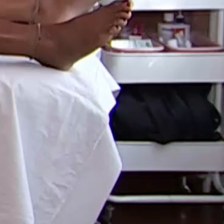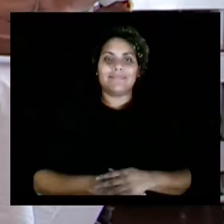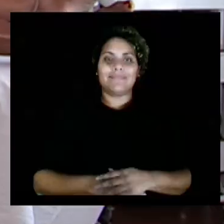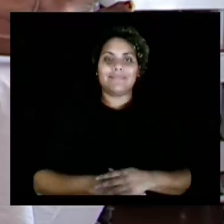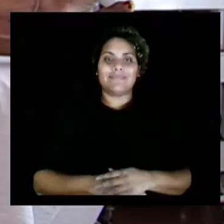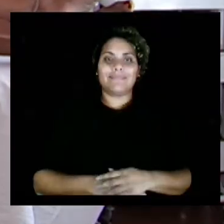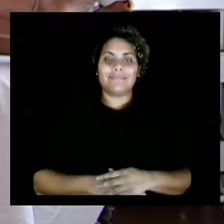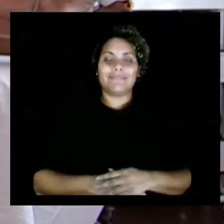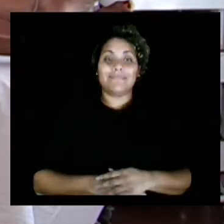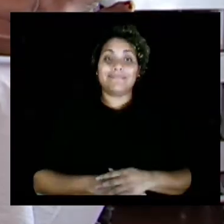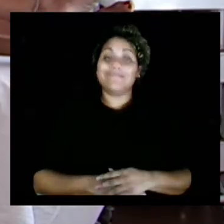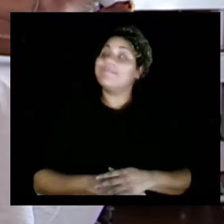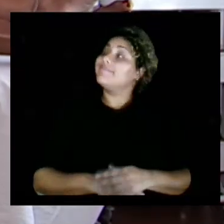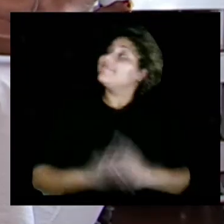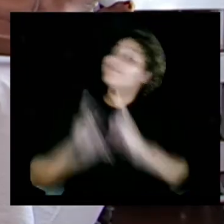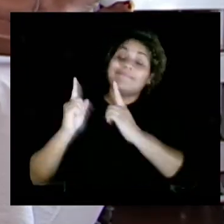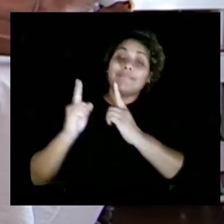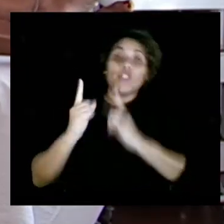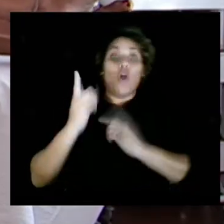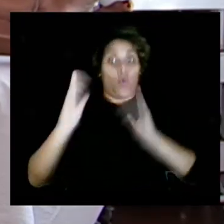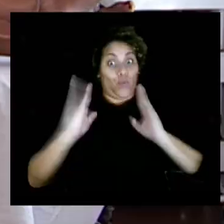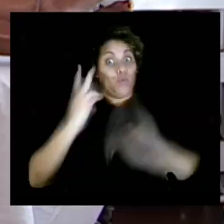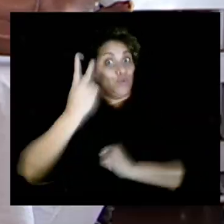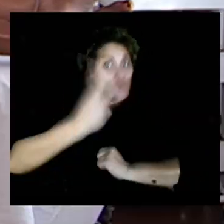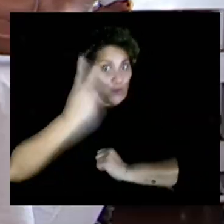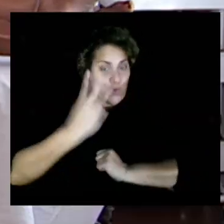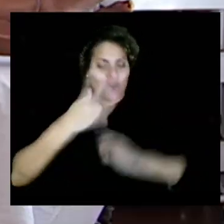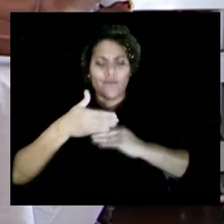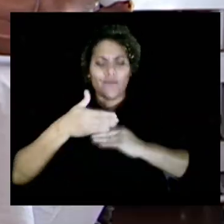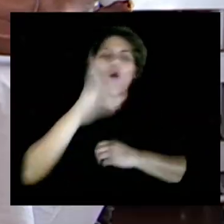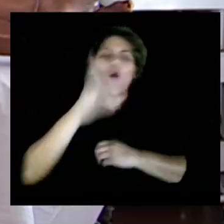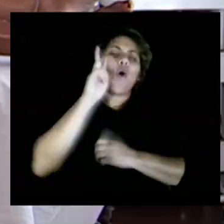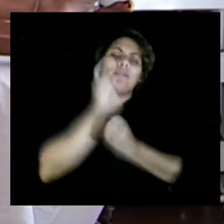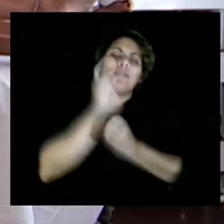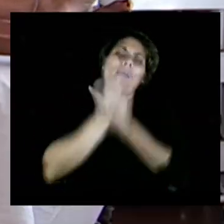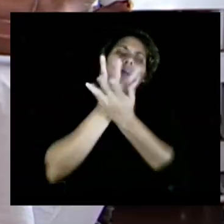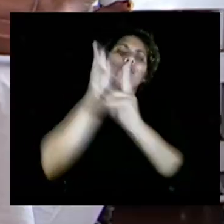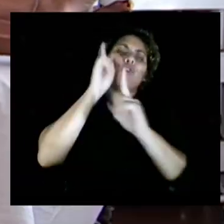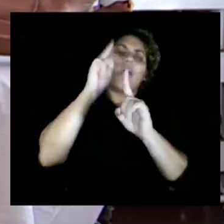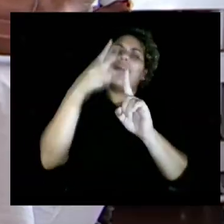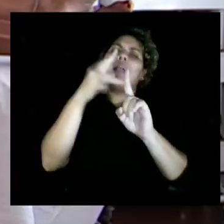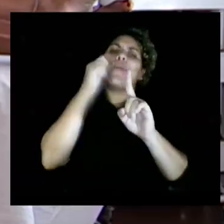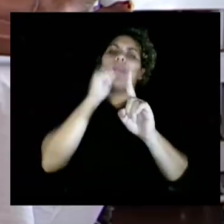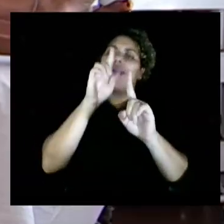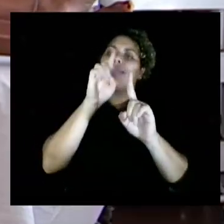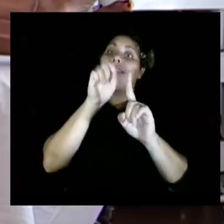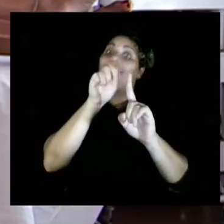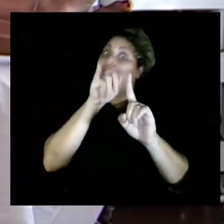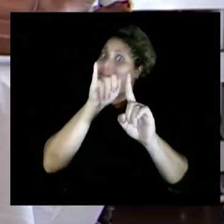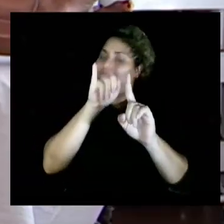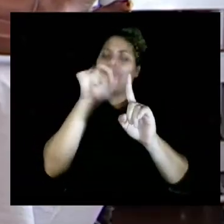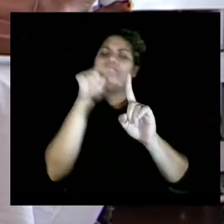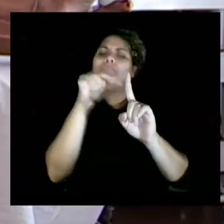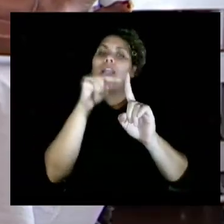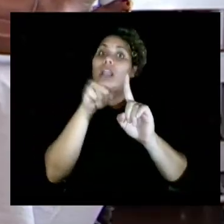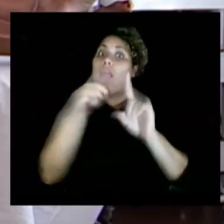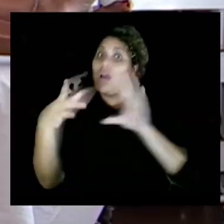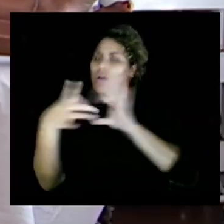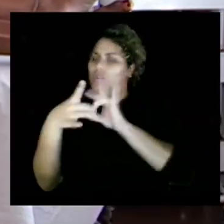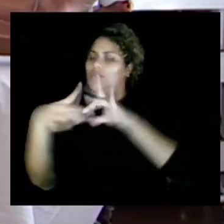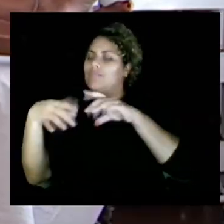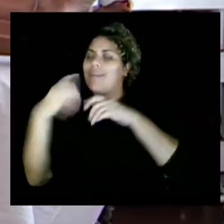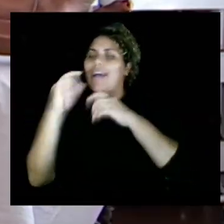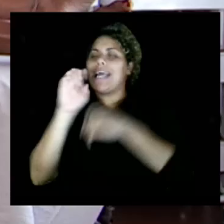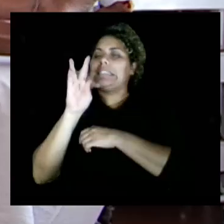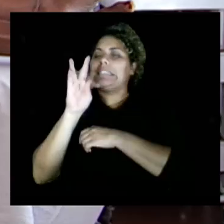Neste segundo bloco, nós vamos contar a história da Dani, que une a profissão de esteticista à função